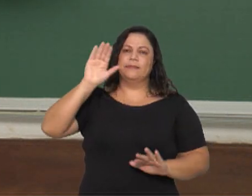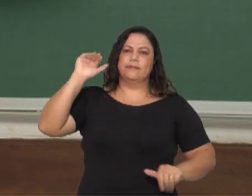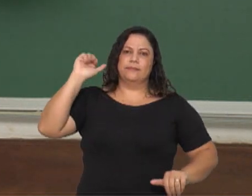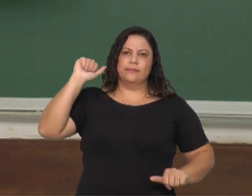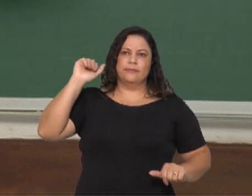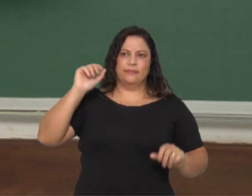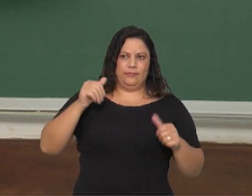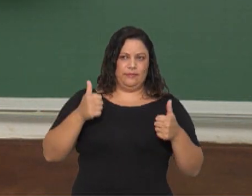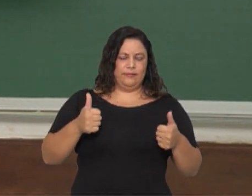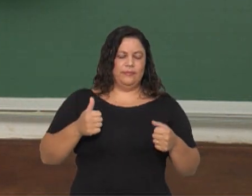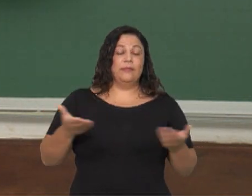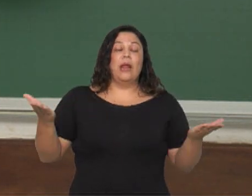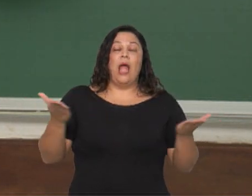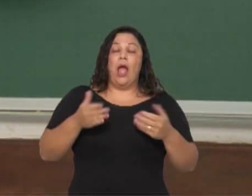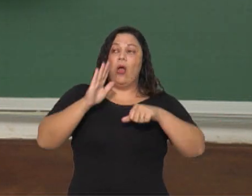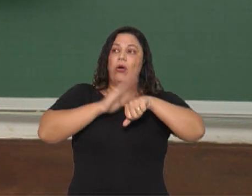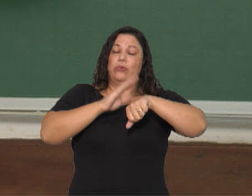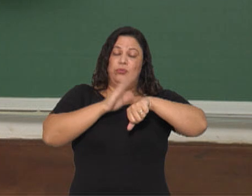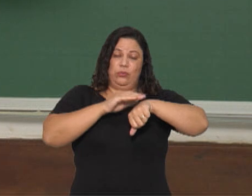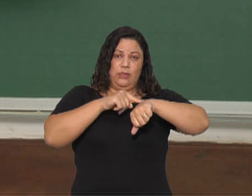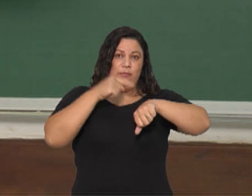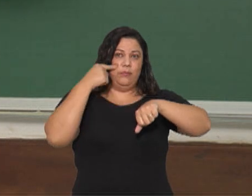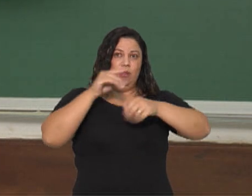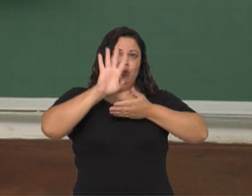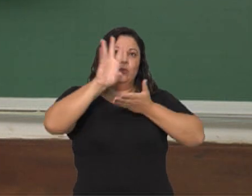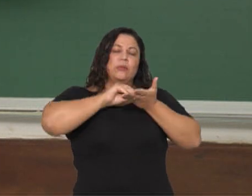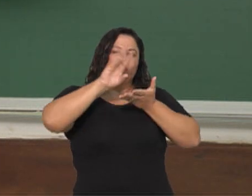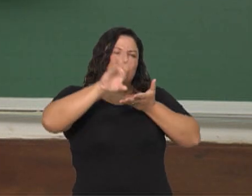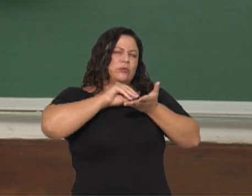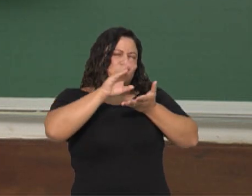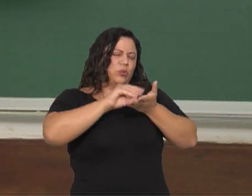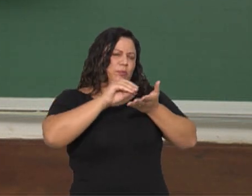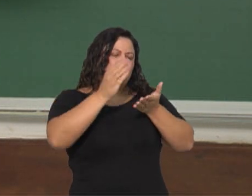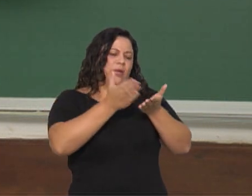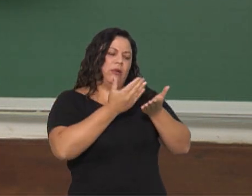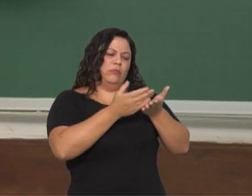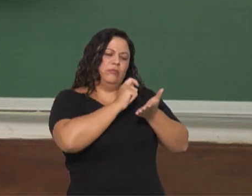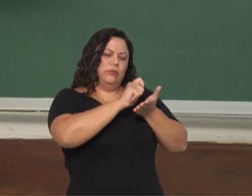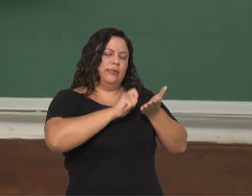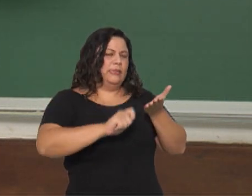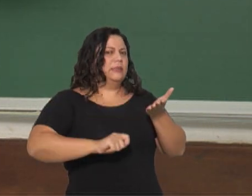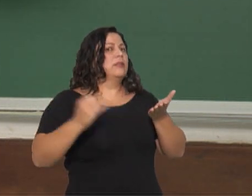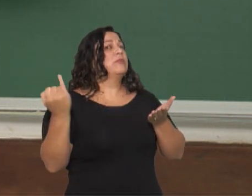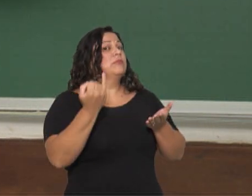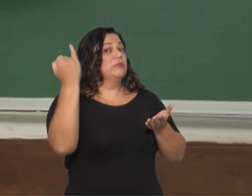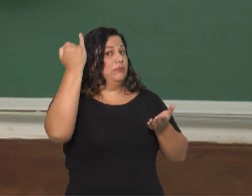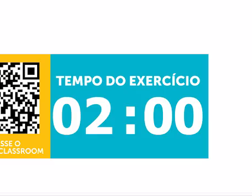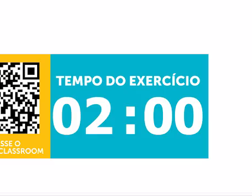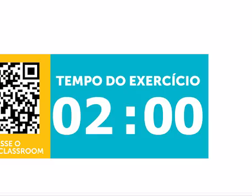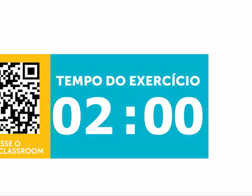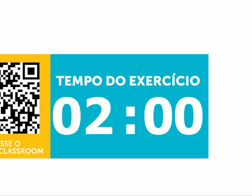o professor vai dar um tempinho para que vocês possam registrar no caderno, que é importante para as nossas discussões.